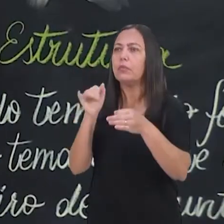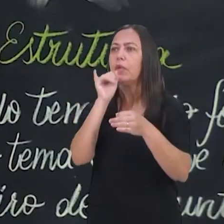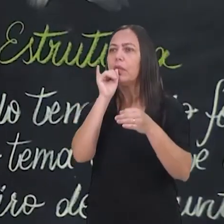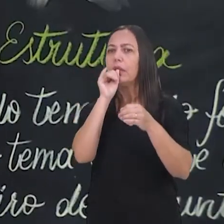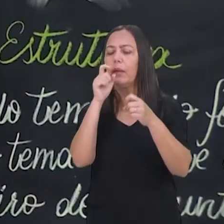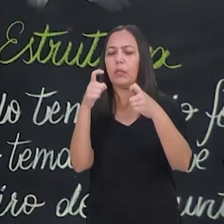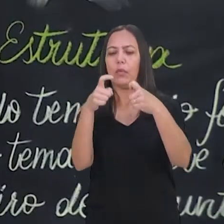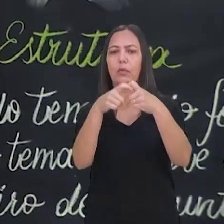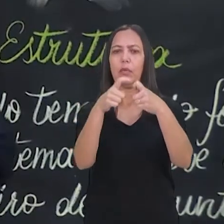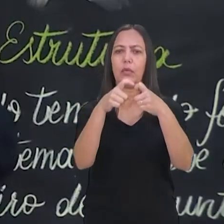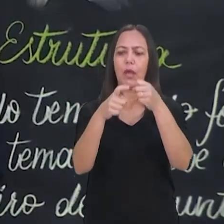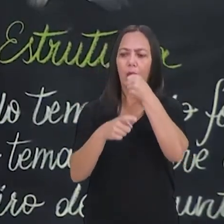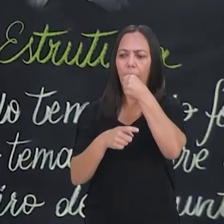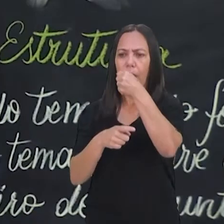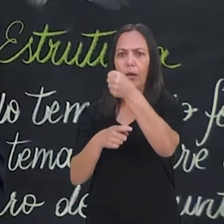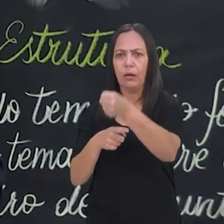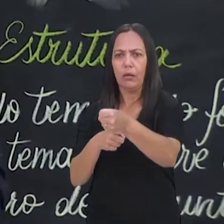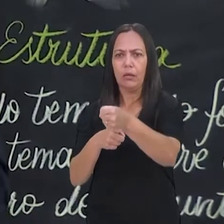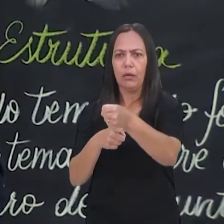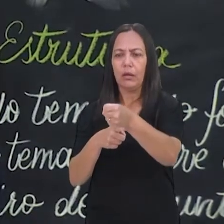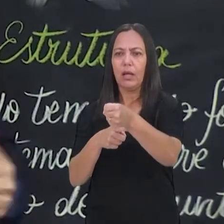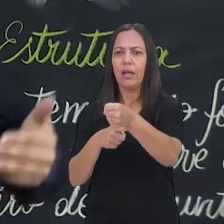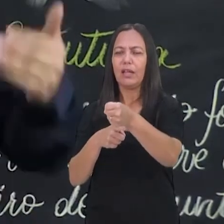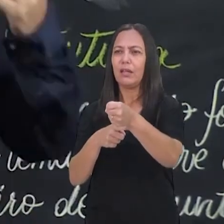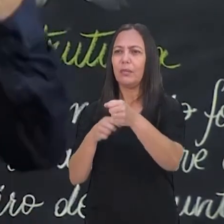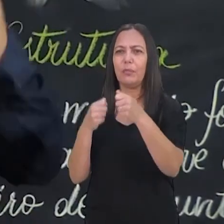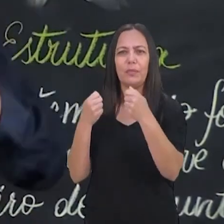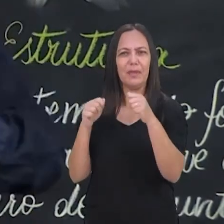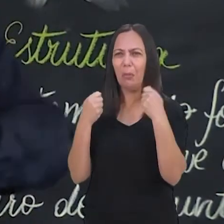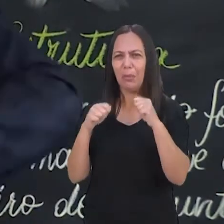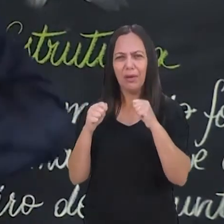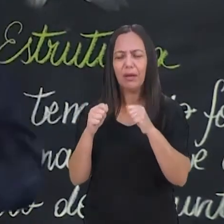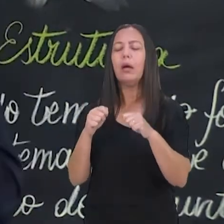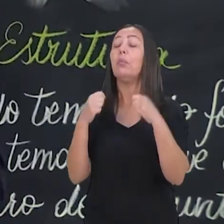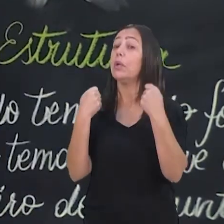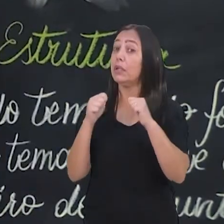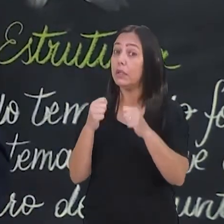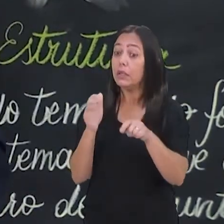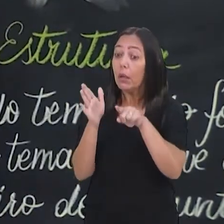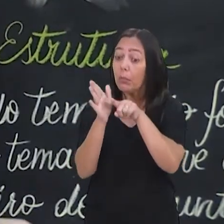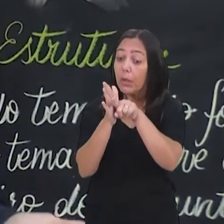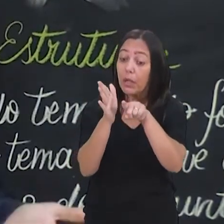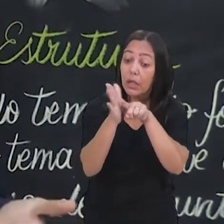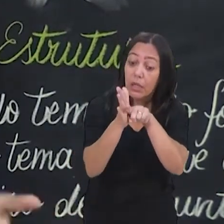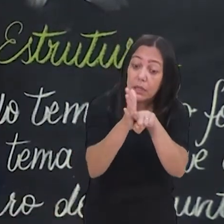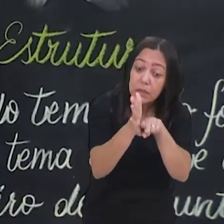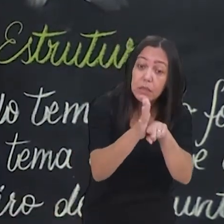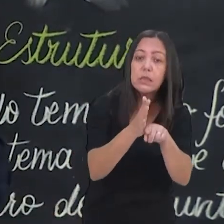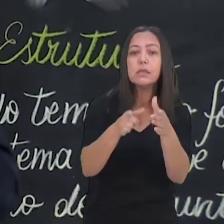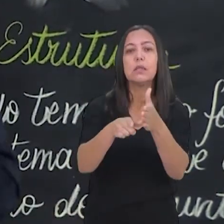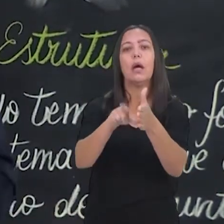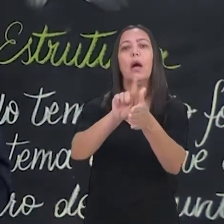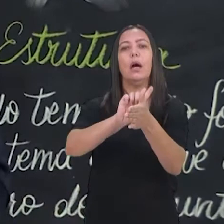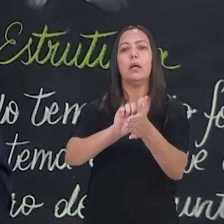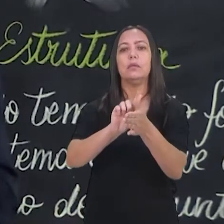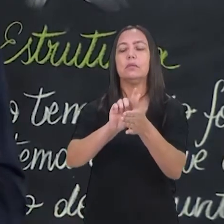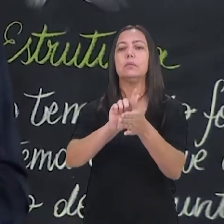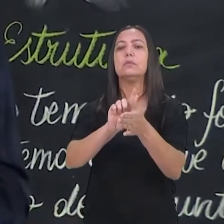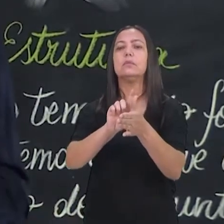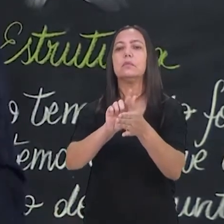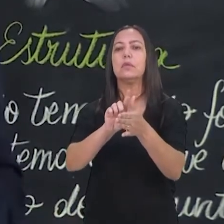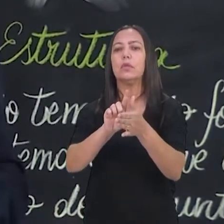pesquisa de biologia, por exemplo, sobre algum tipo de doença, que você não vai pesquisar sobre a doença antes ou, se for necessário, sobre esse